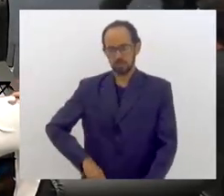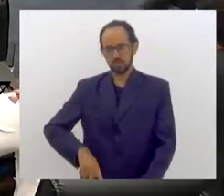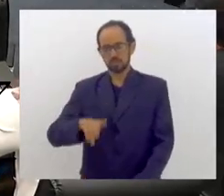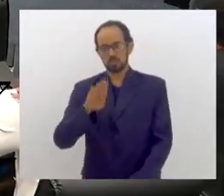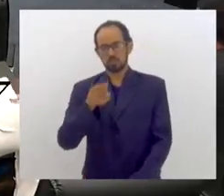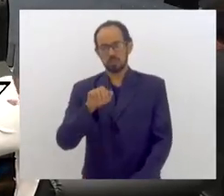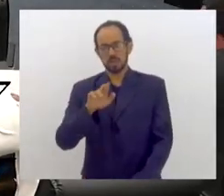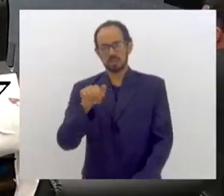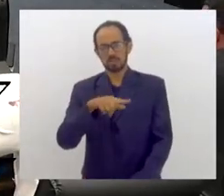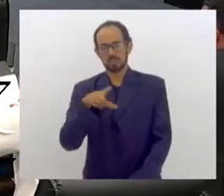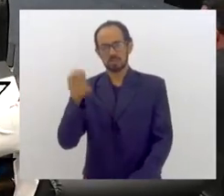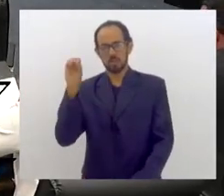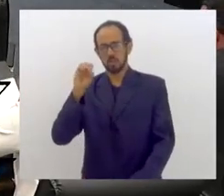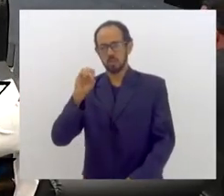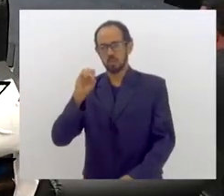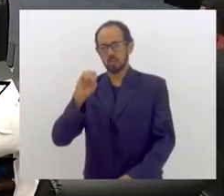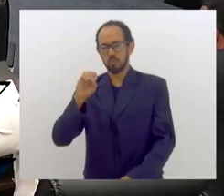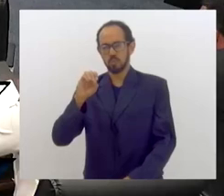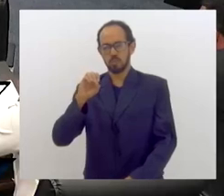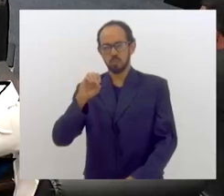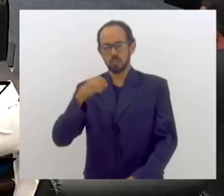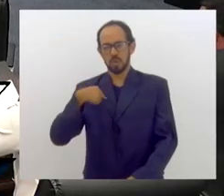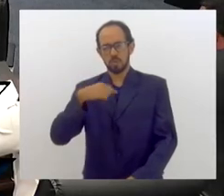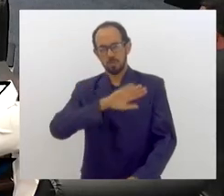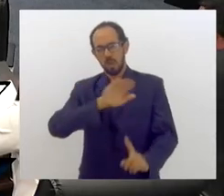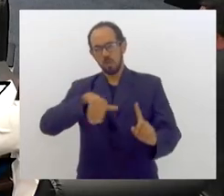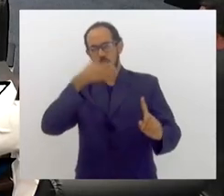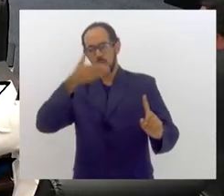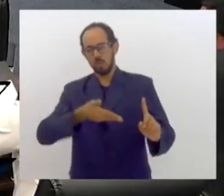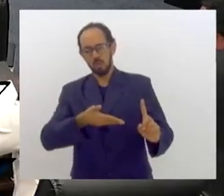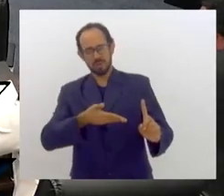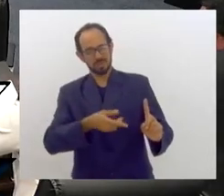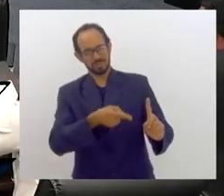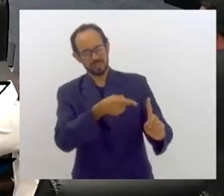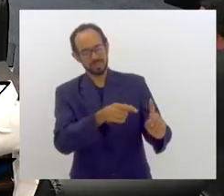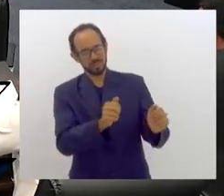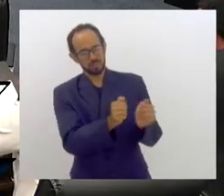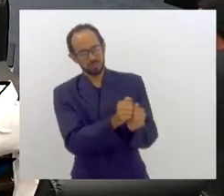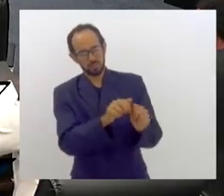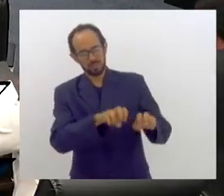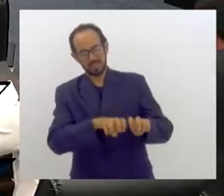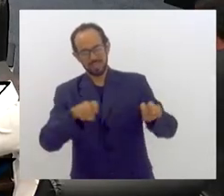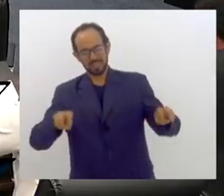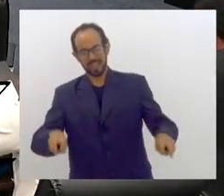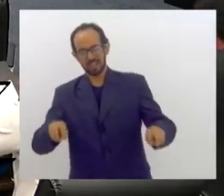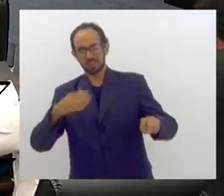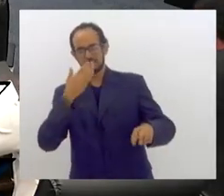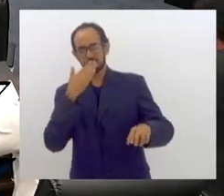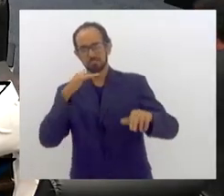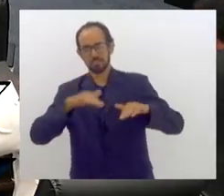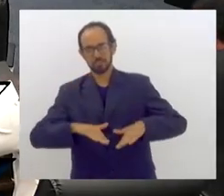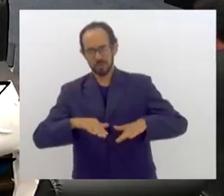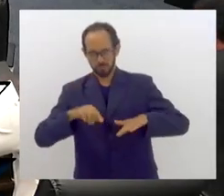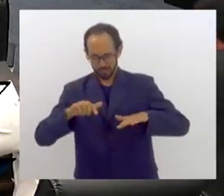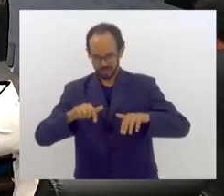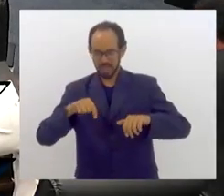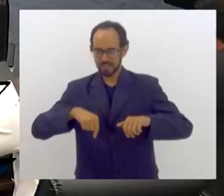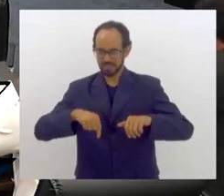Obrigada, presidente. É um prazer, uma honra estar aqui ao seu lado, a seu convite, que me pediu para que eu não me retirasse daqui da